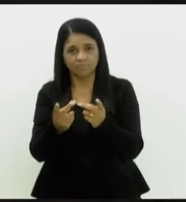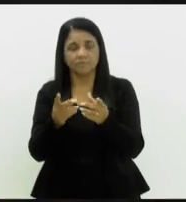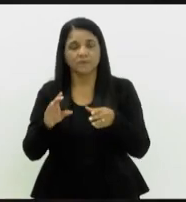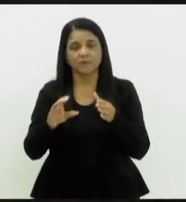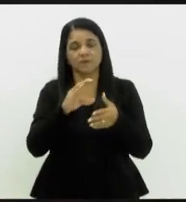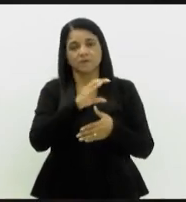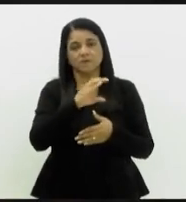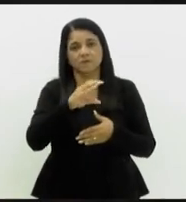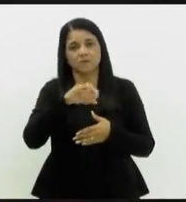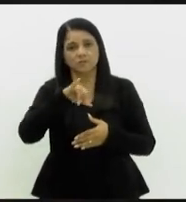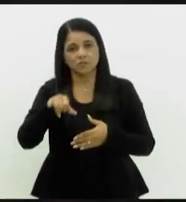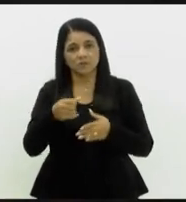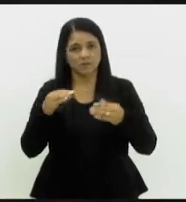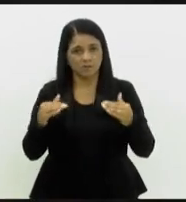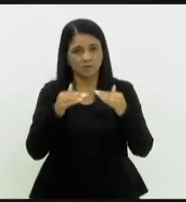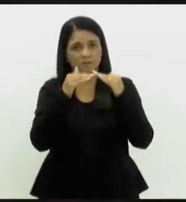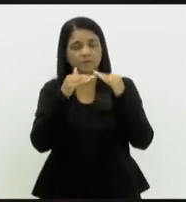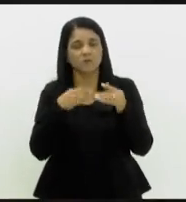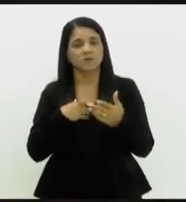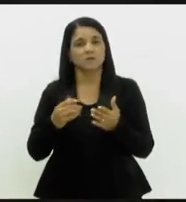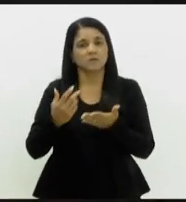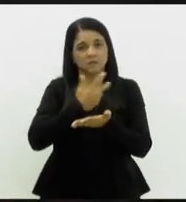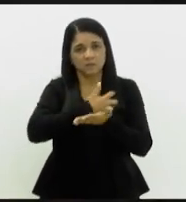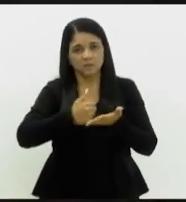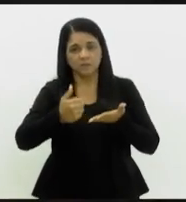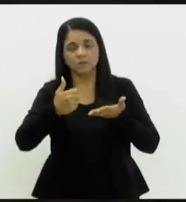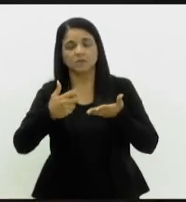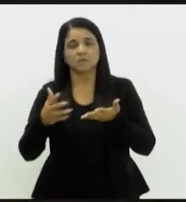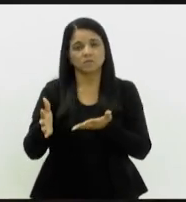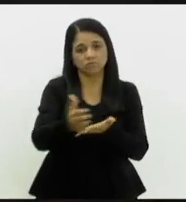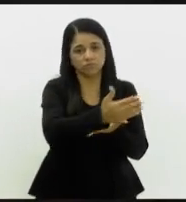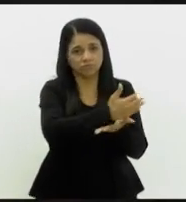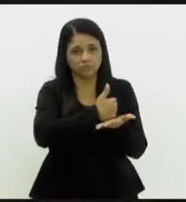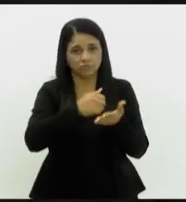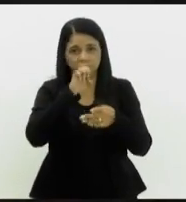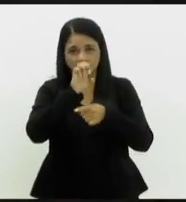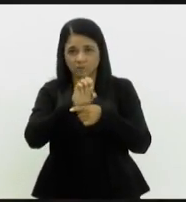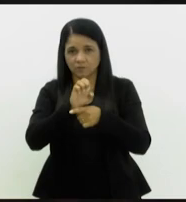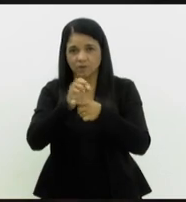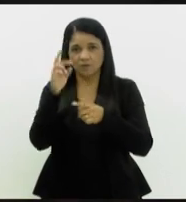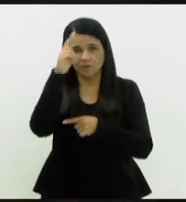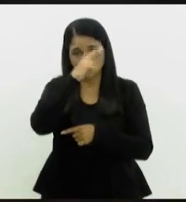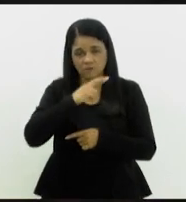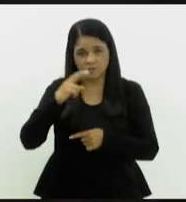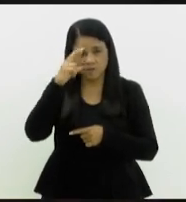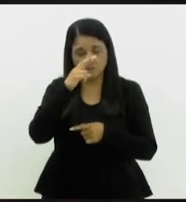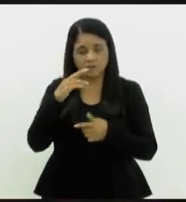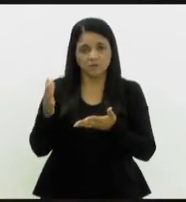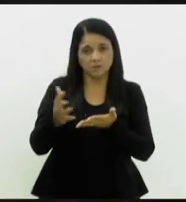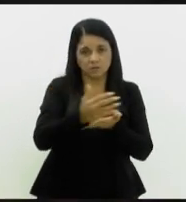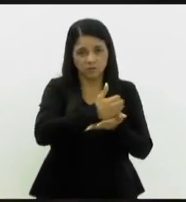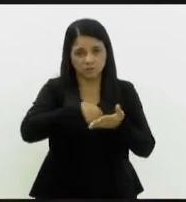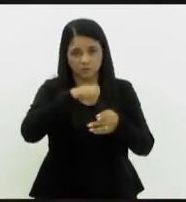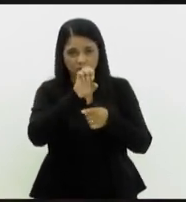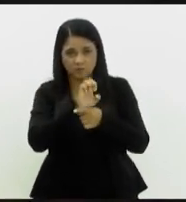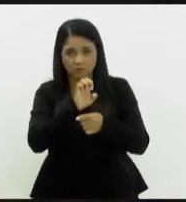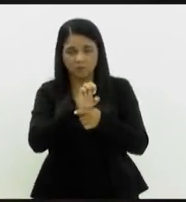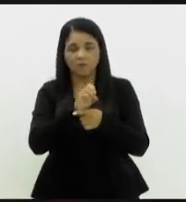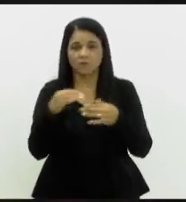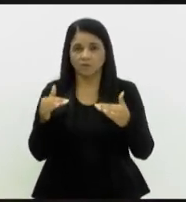CCJ, de Tributação, Controle da Arrecadação Estadual e Fiscalização dos Tributos Estaduais,